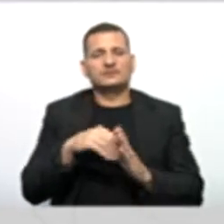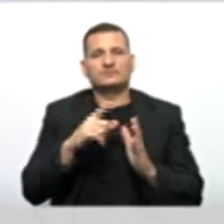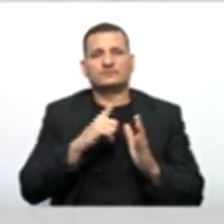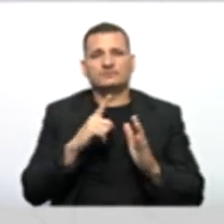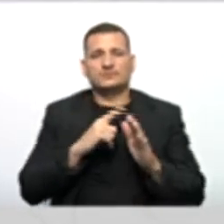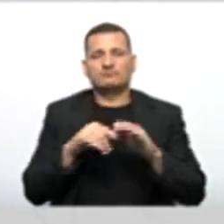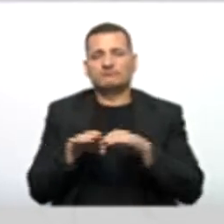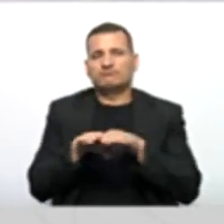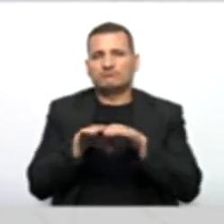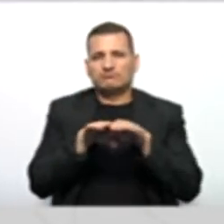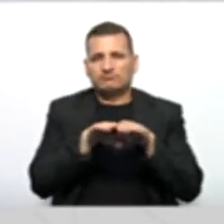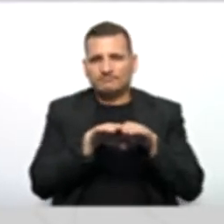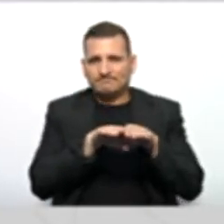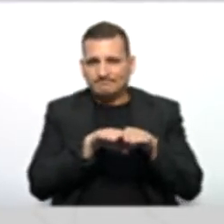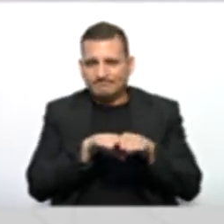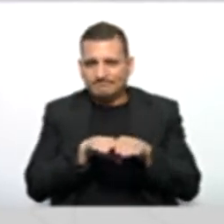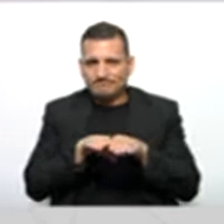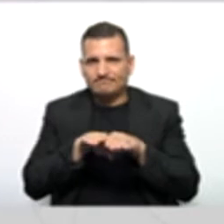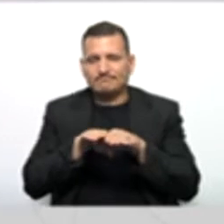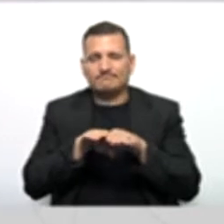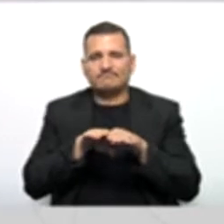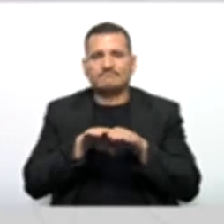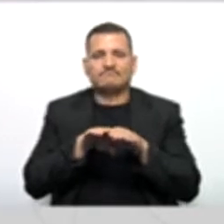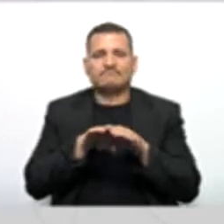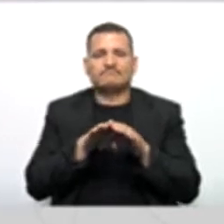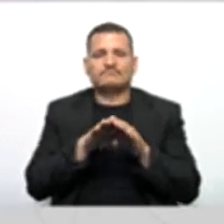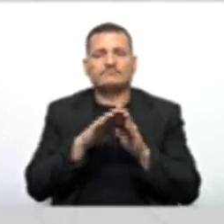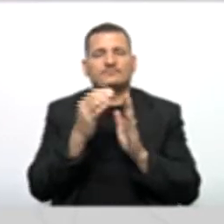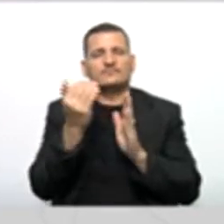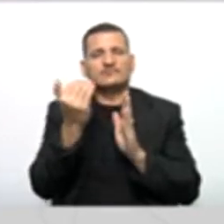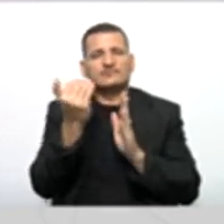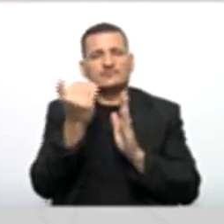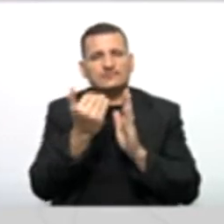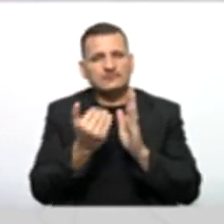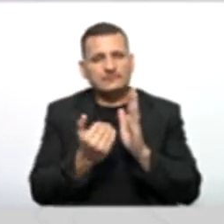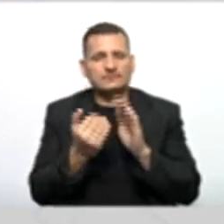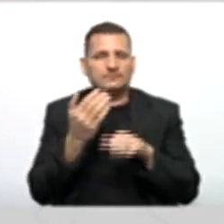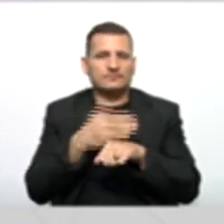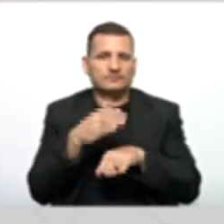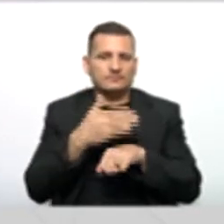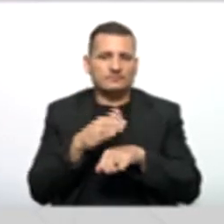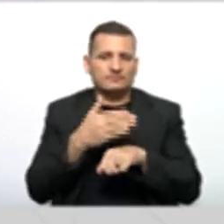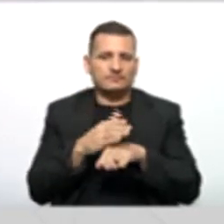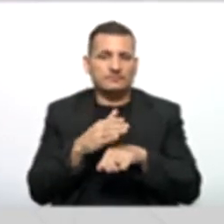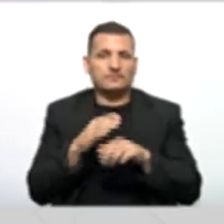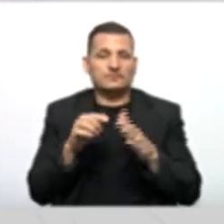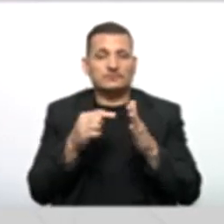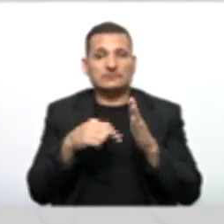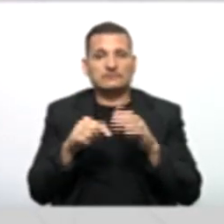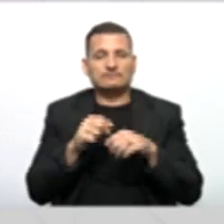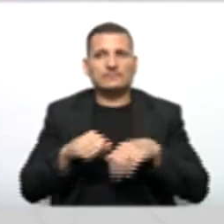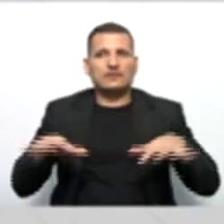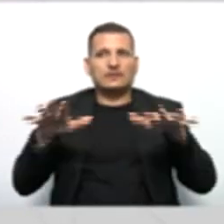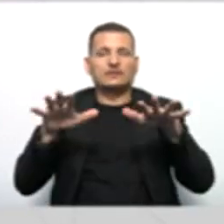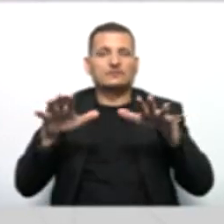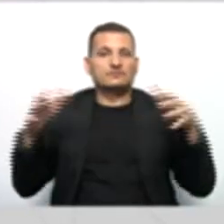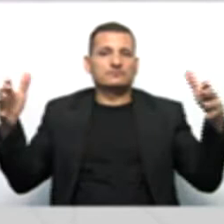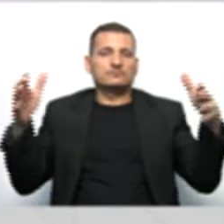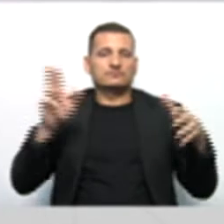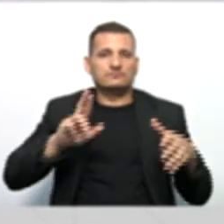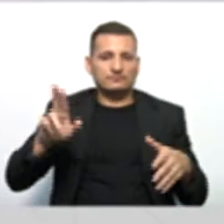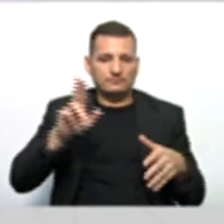linhas mestras das práticas que passaram a ser amplamente utilizadas. Atualmente, um